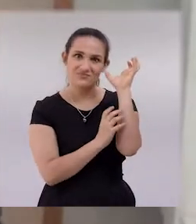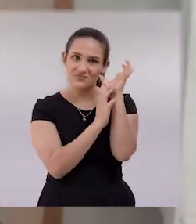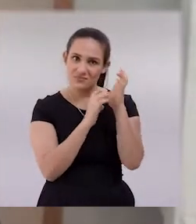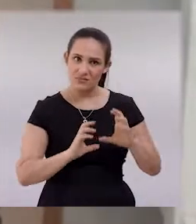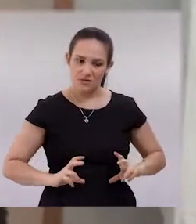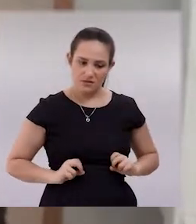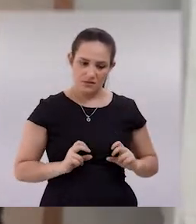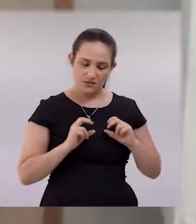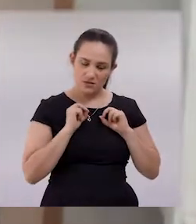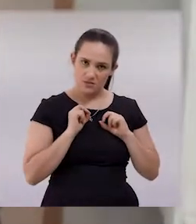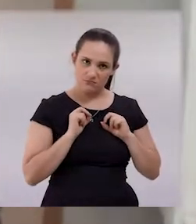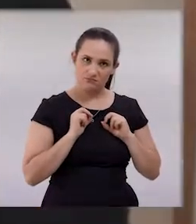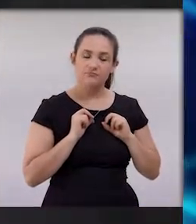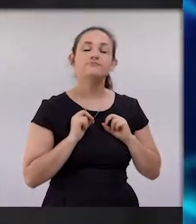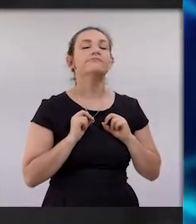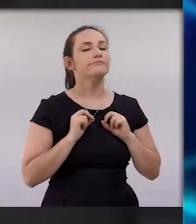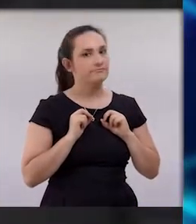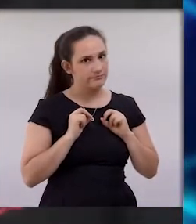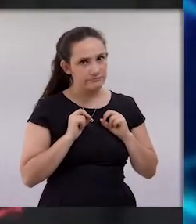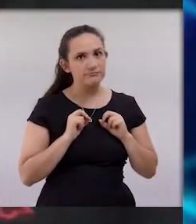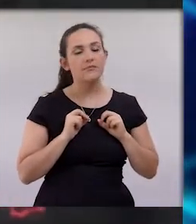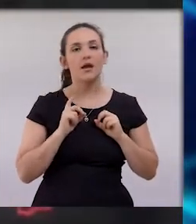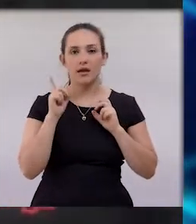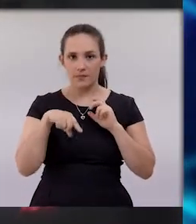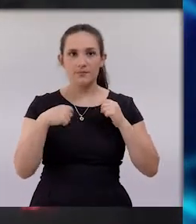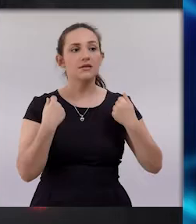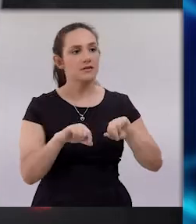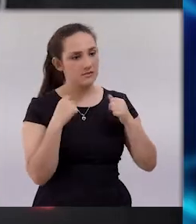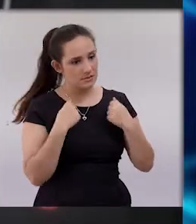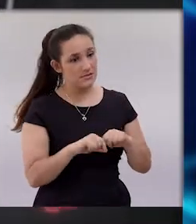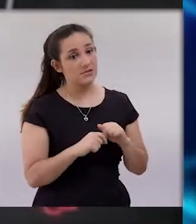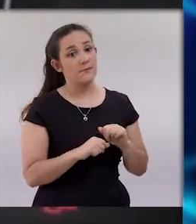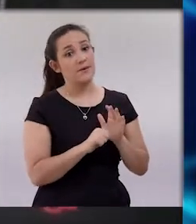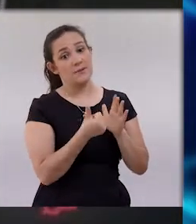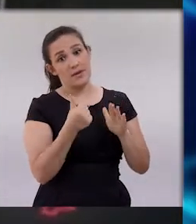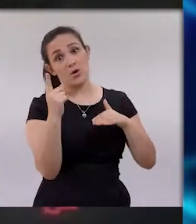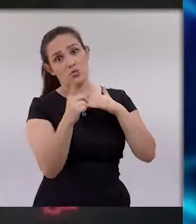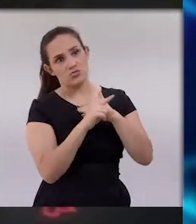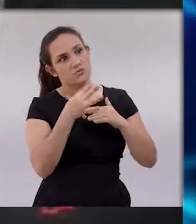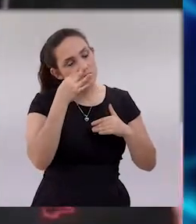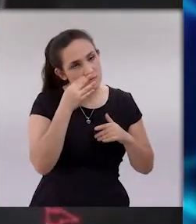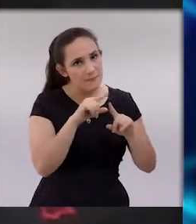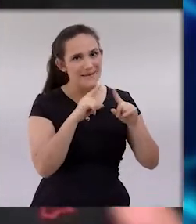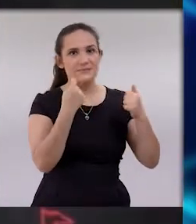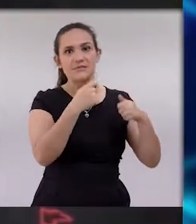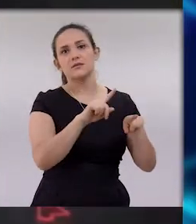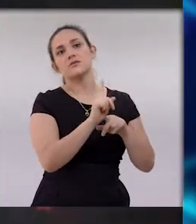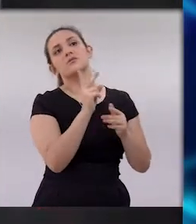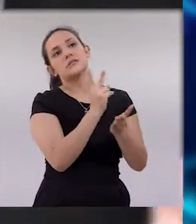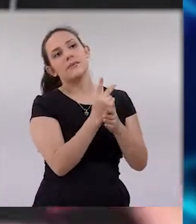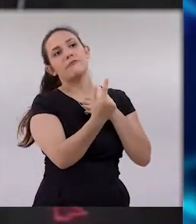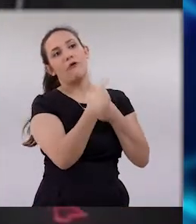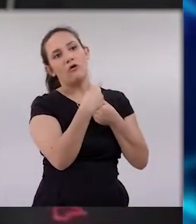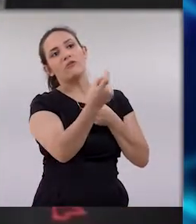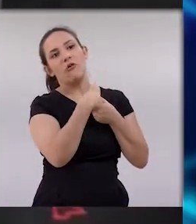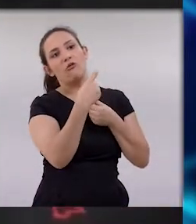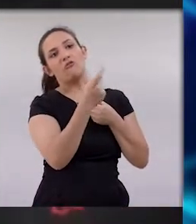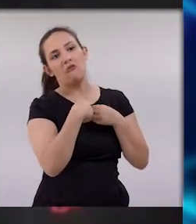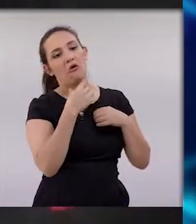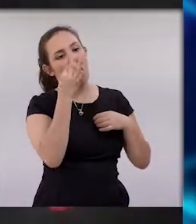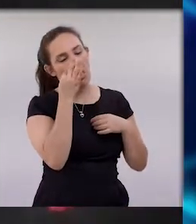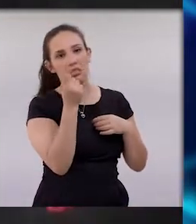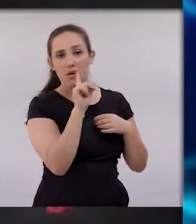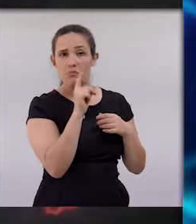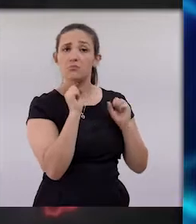outros, e podem fazer esse acompanhamento do paciente sem a necessidade dele retornar todas as vezes